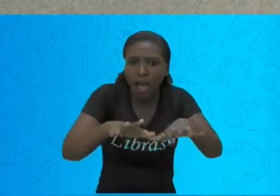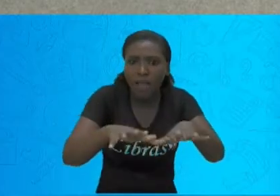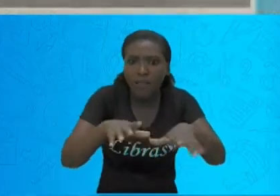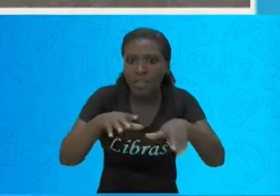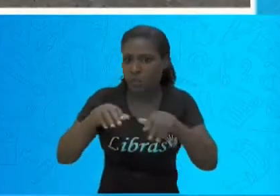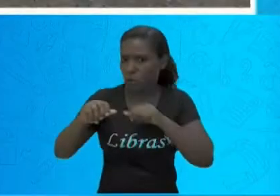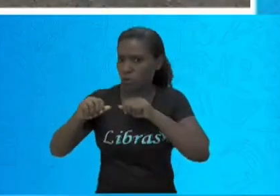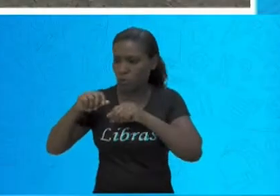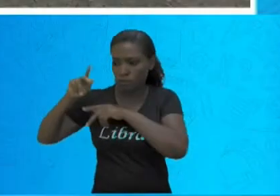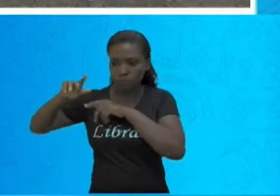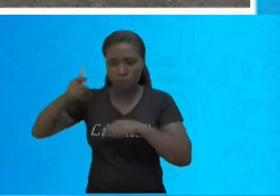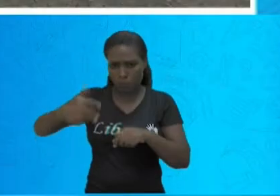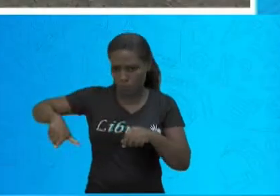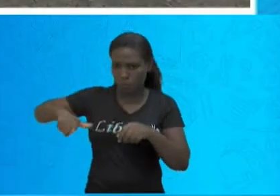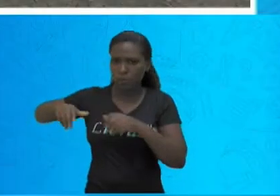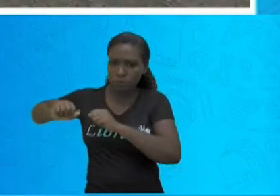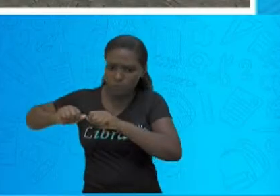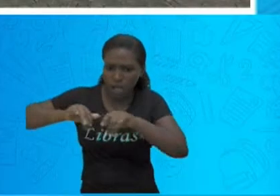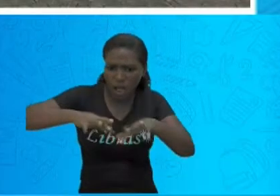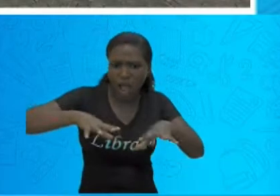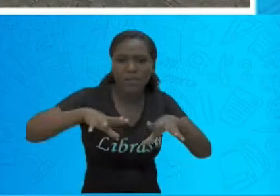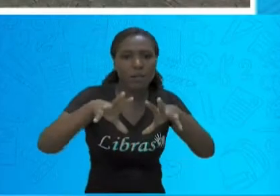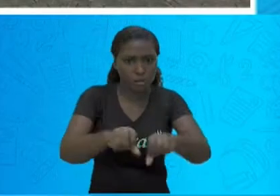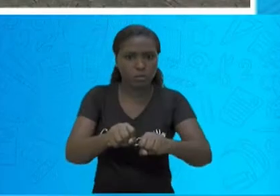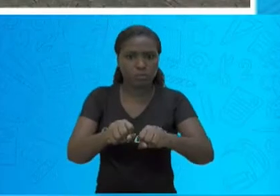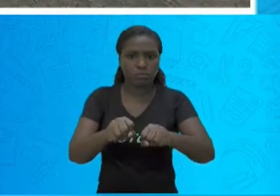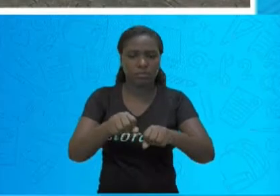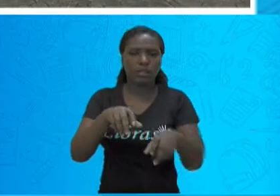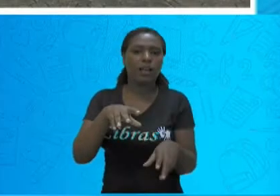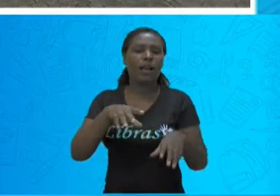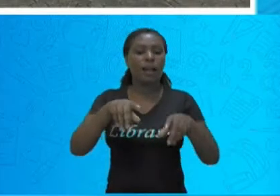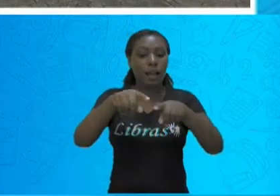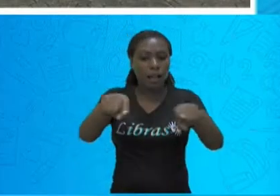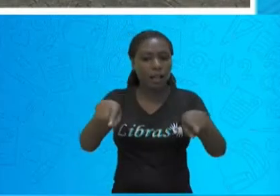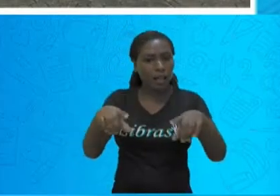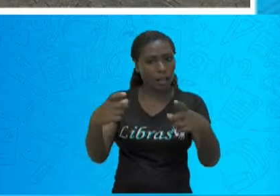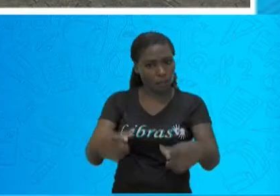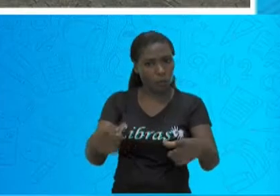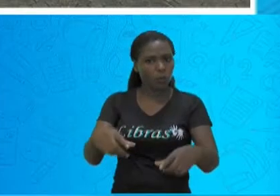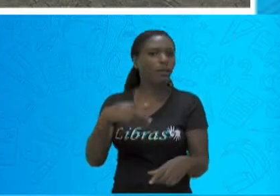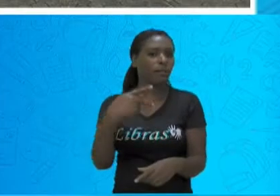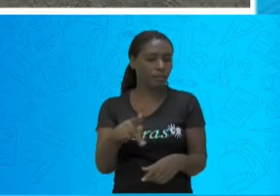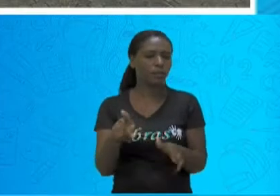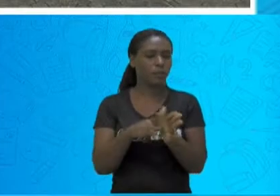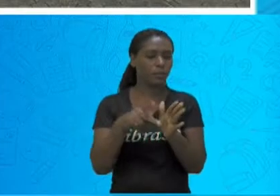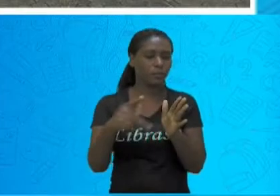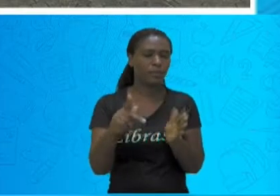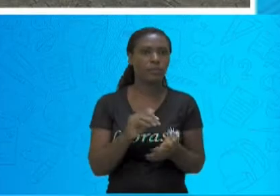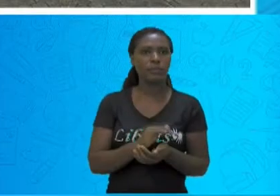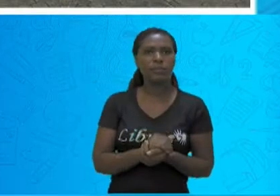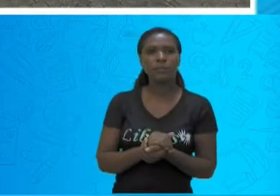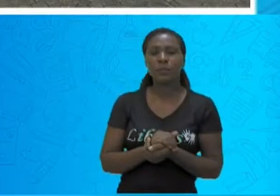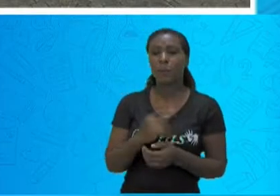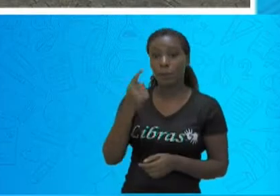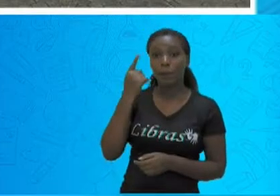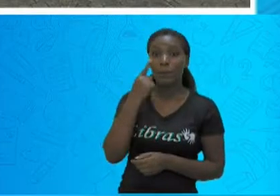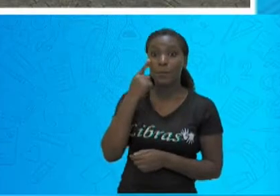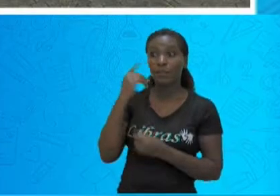Olha a característica principal e marcante dos povos olmecas, essa cabeça. Mas também